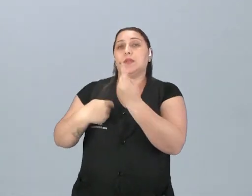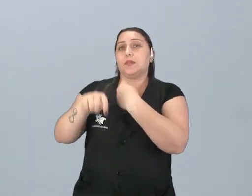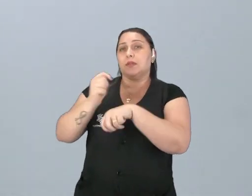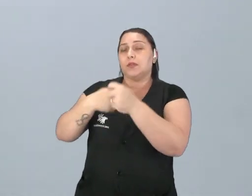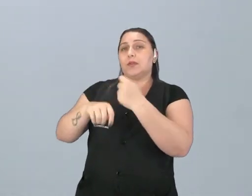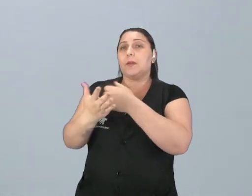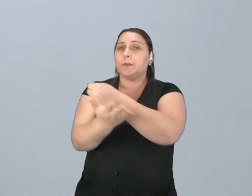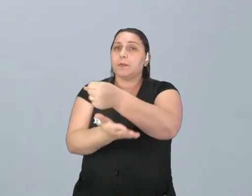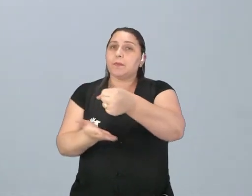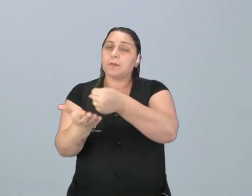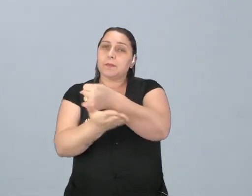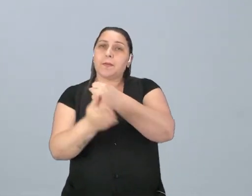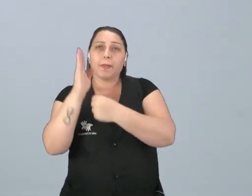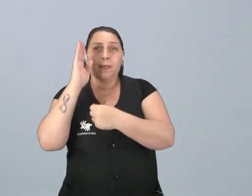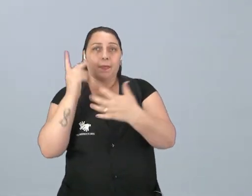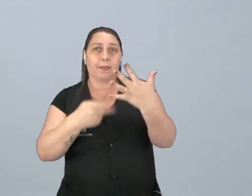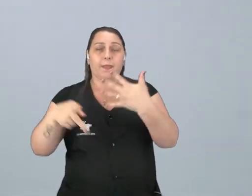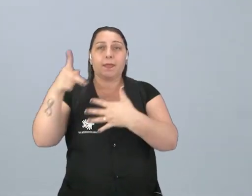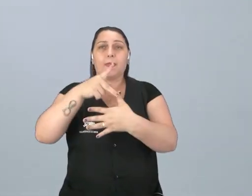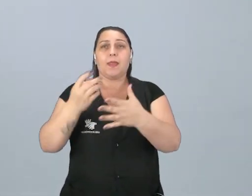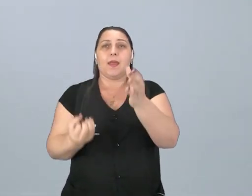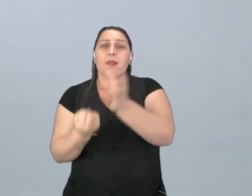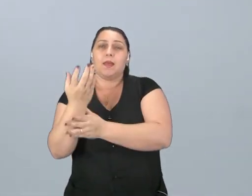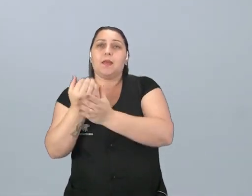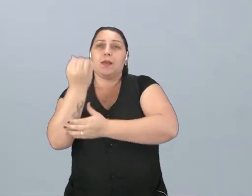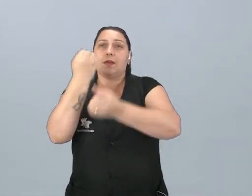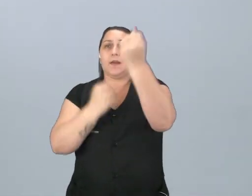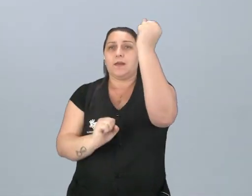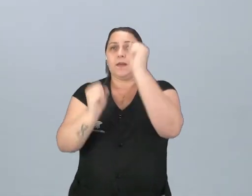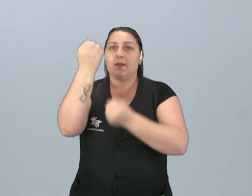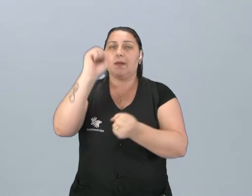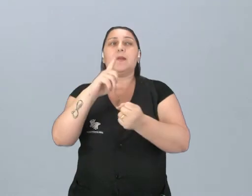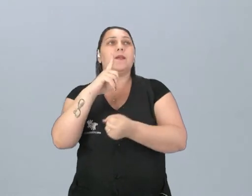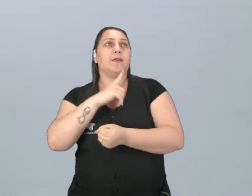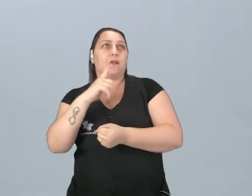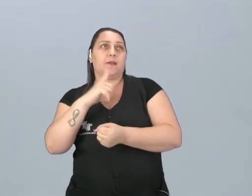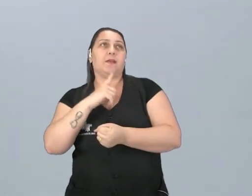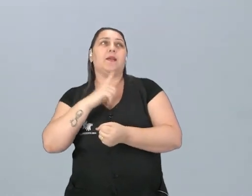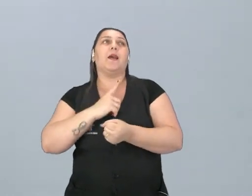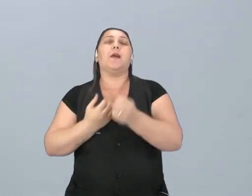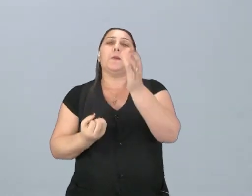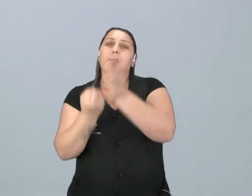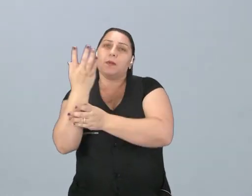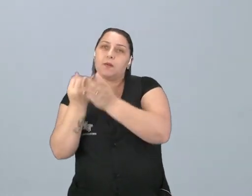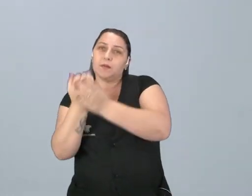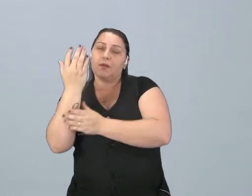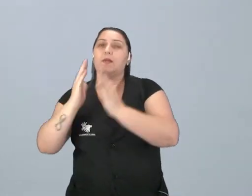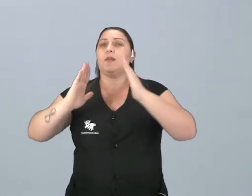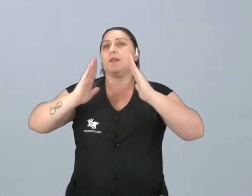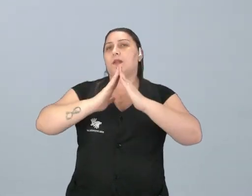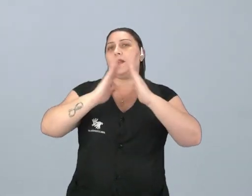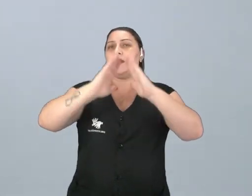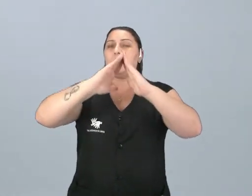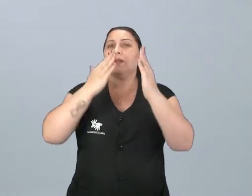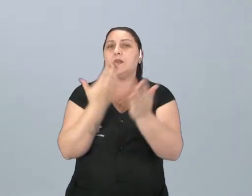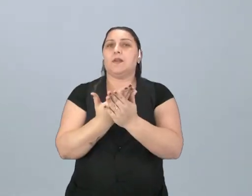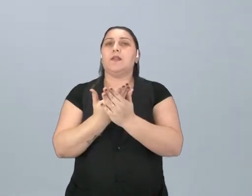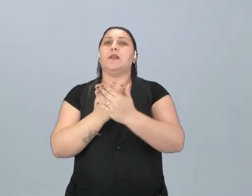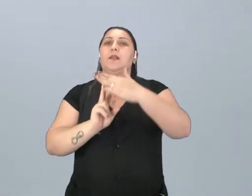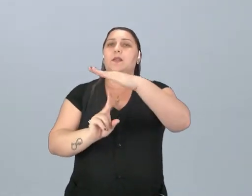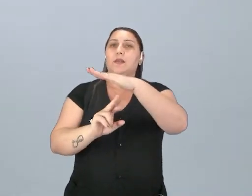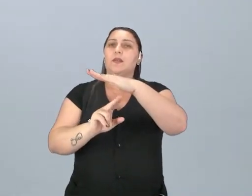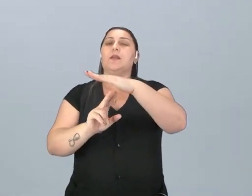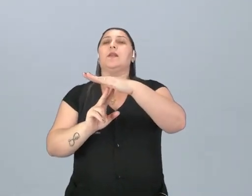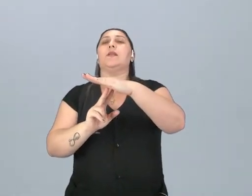com base principalmente na produção industrial, certo? Então, tivemos muitas produções de casas, de escolas, de praças,